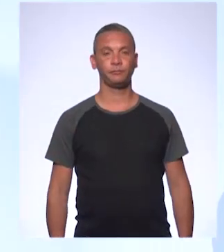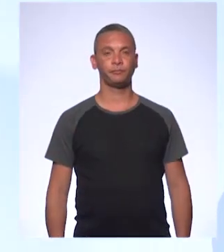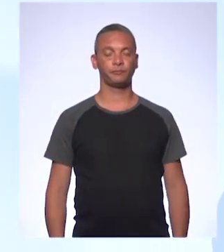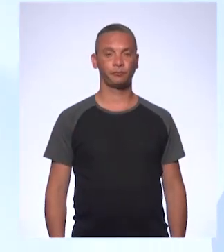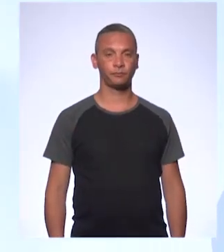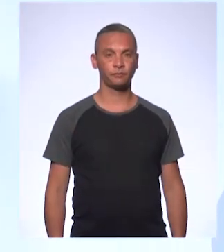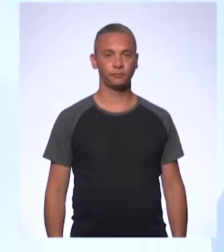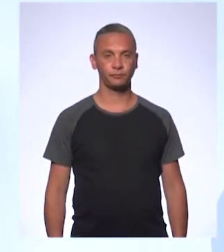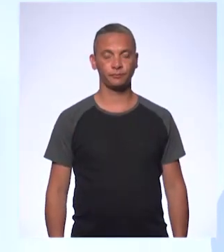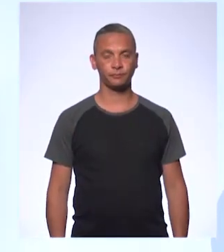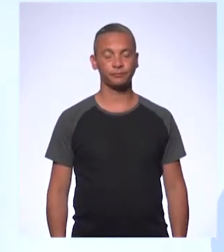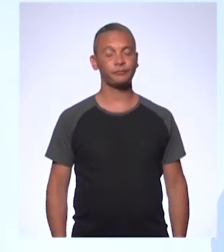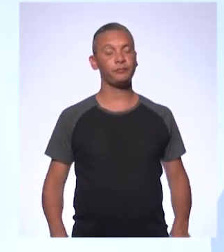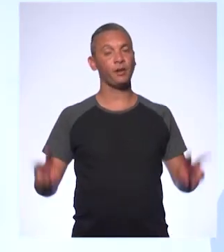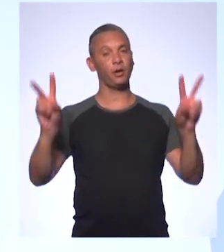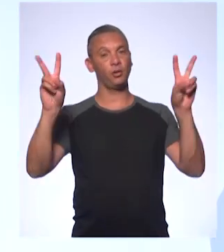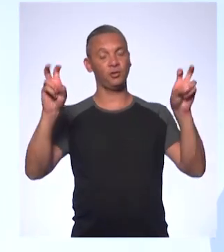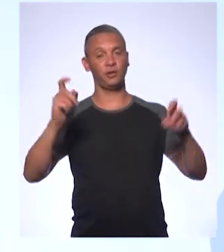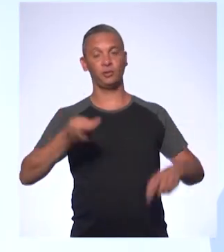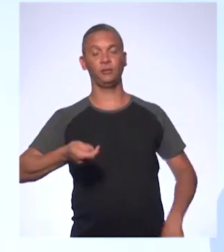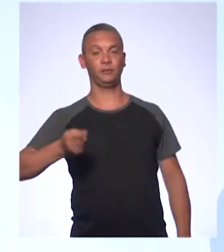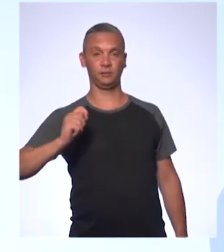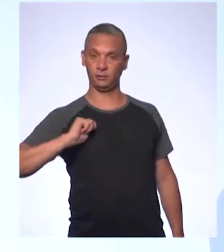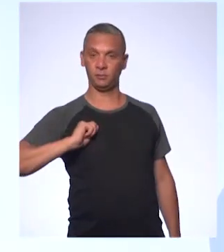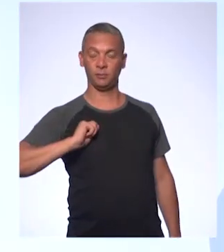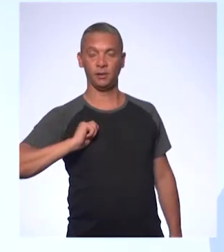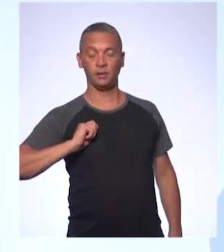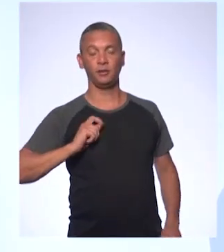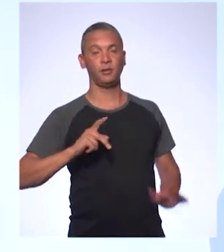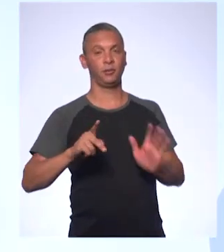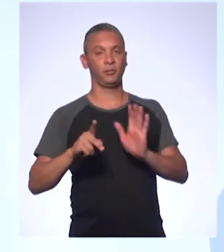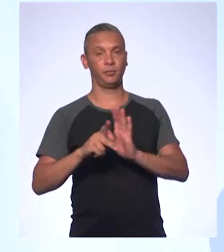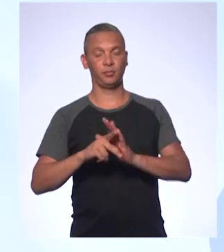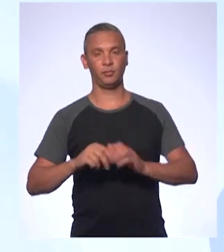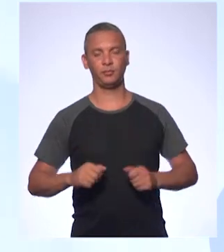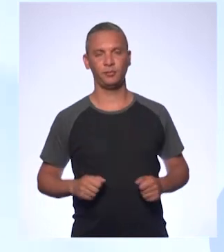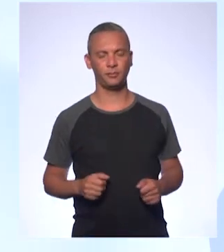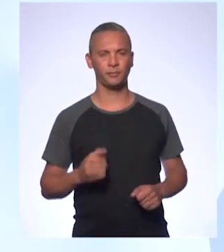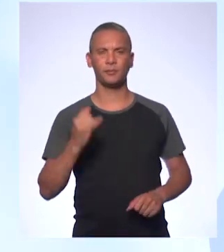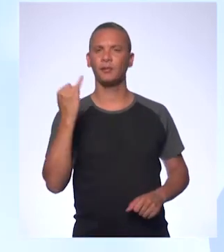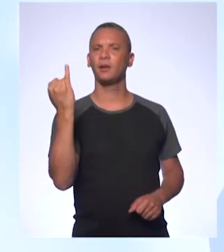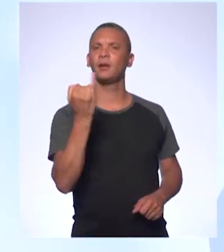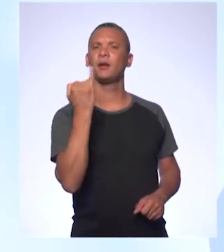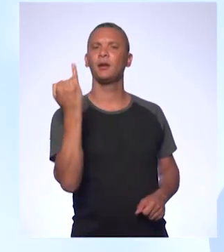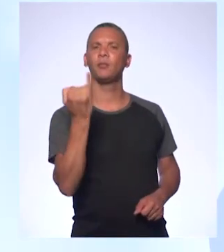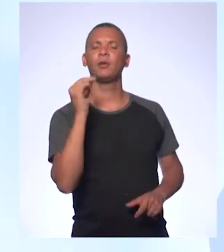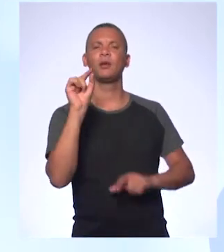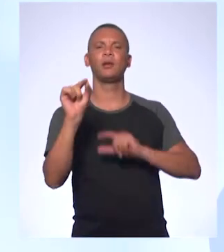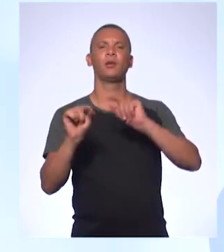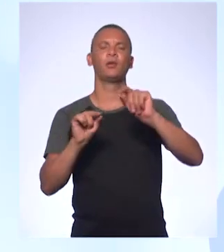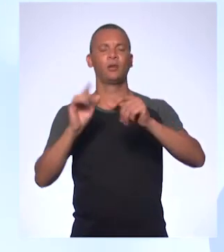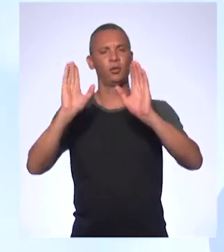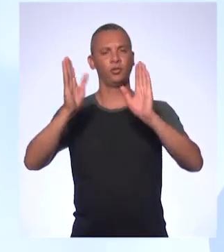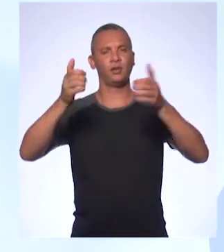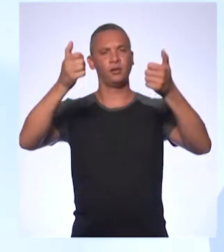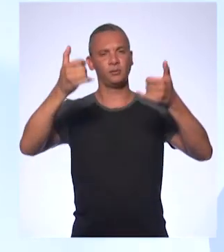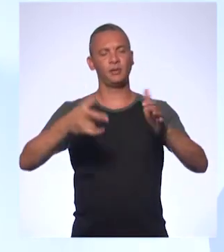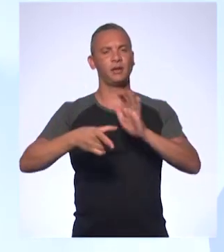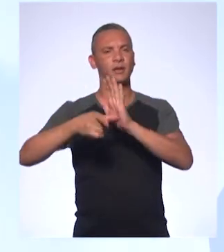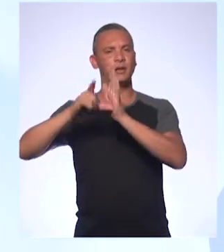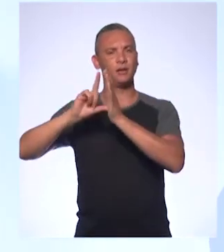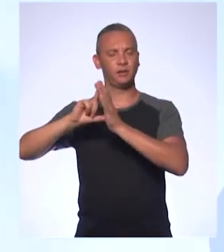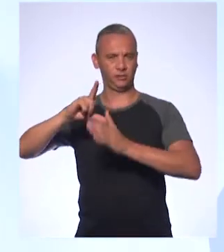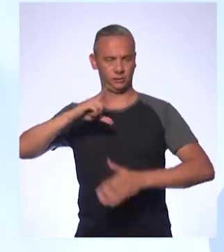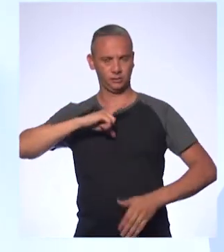é o título dessa questão. Uma coisa importante que a gente tem que ter, eu acho que eu já falei isso em uma